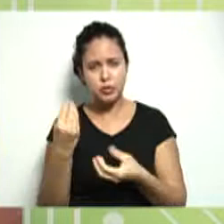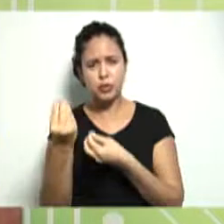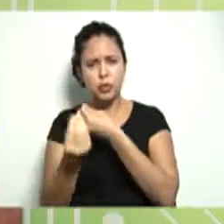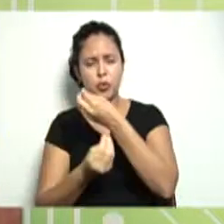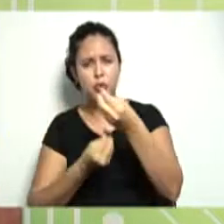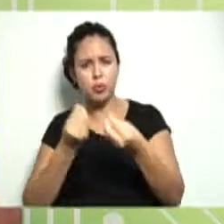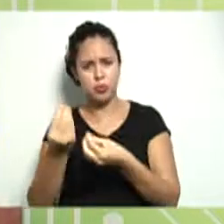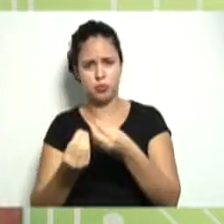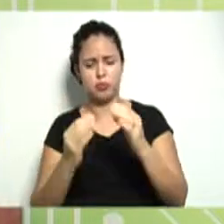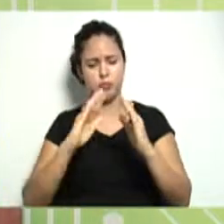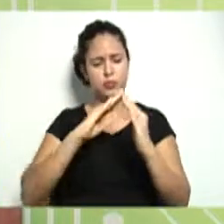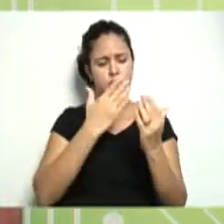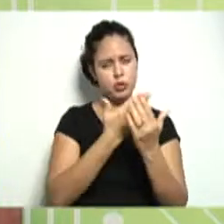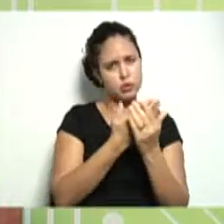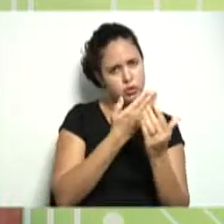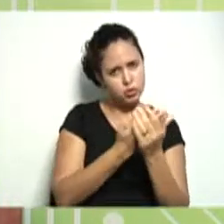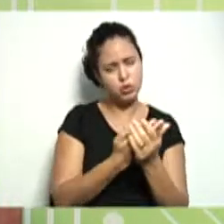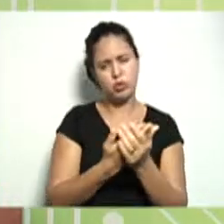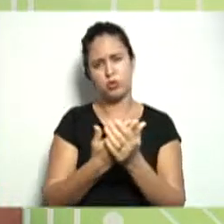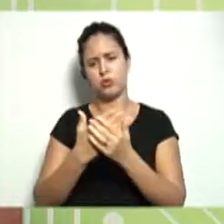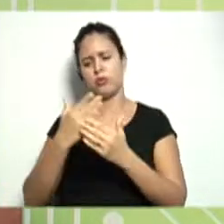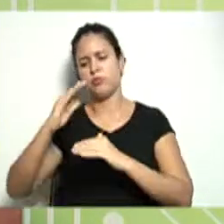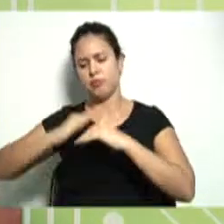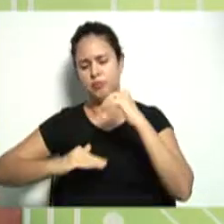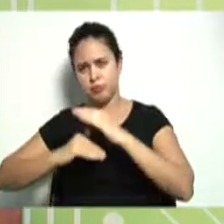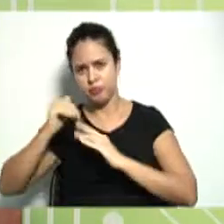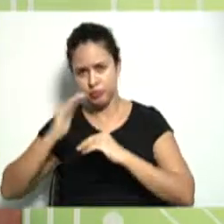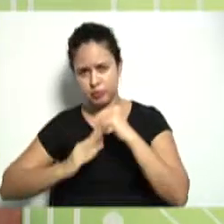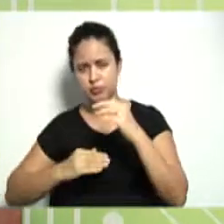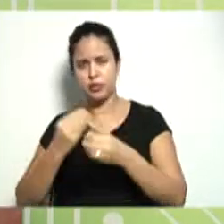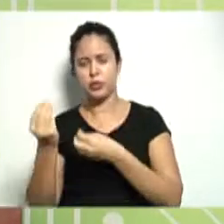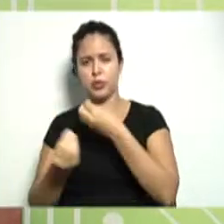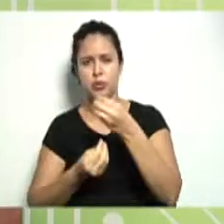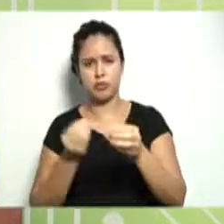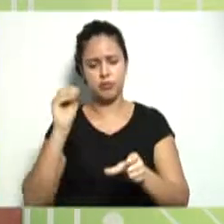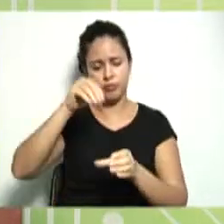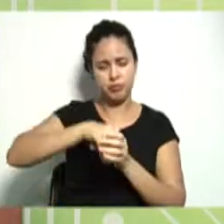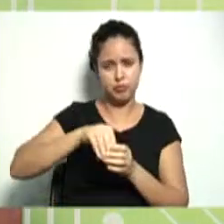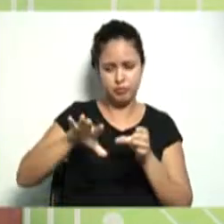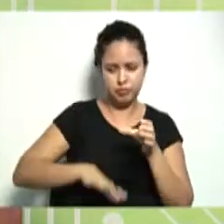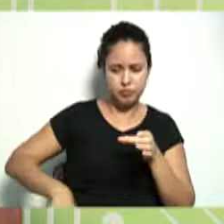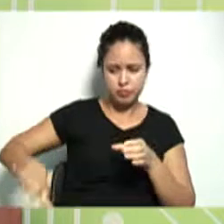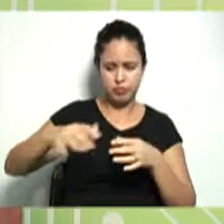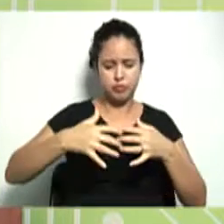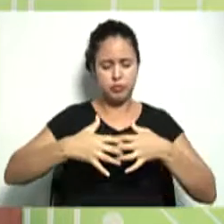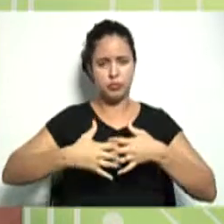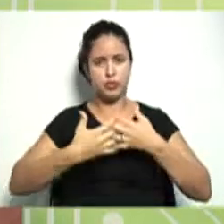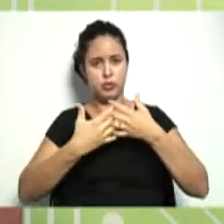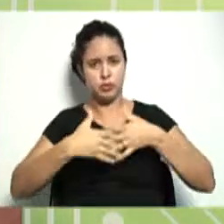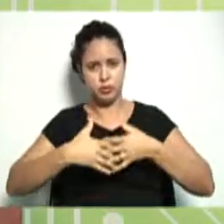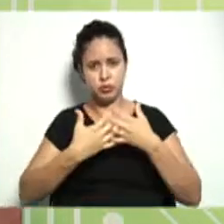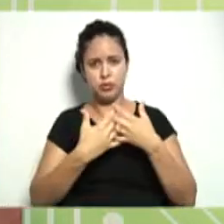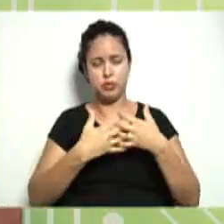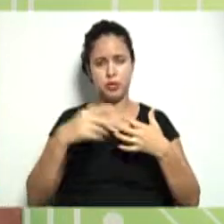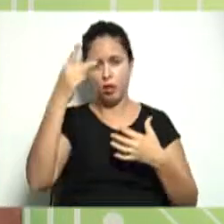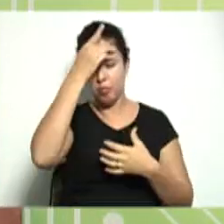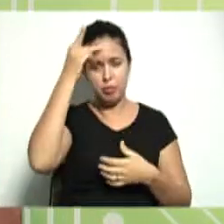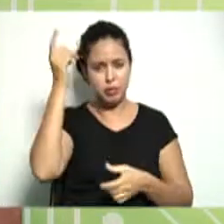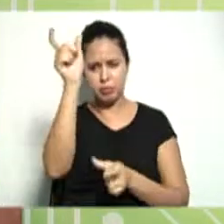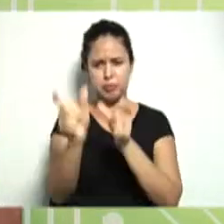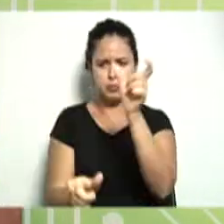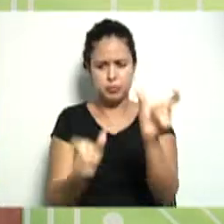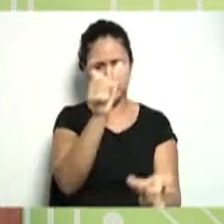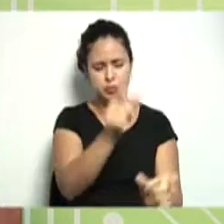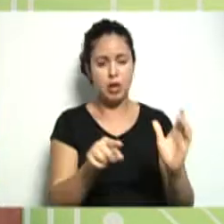relação, né, num ambiente aqui mesmo do Instituto Federal, com algumas pessoas que estão aqui no ambiente